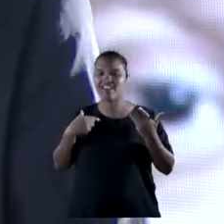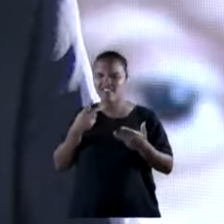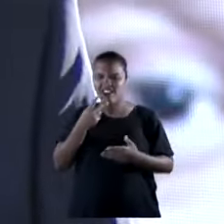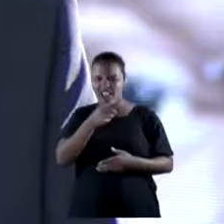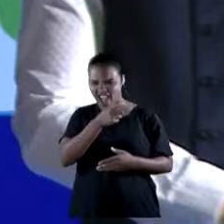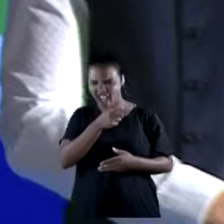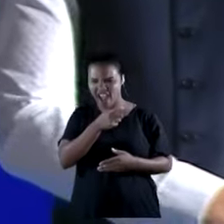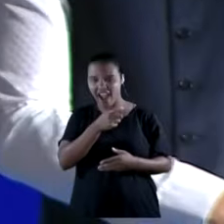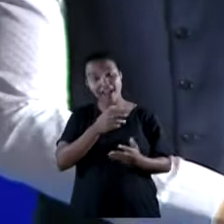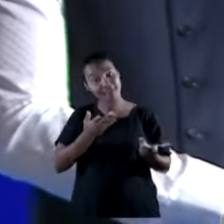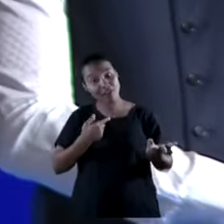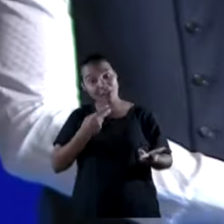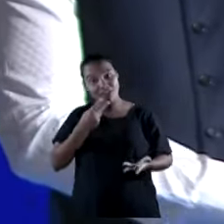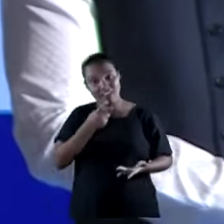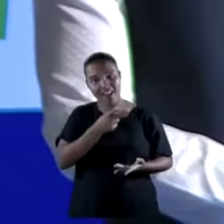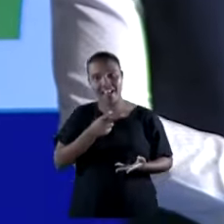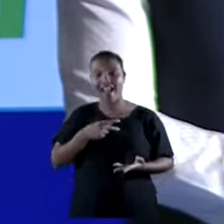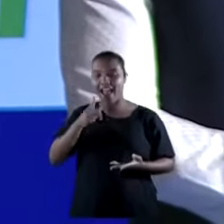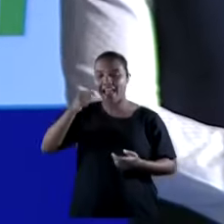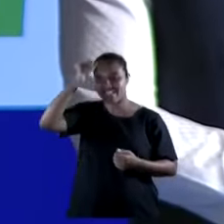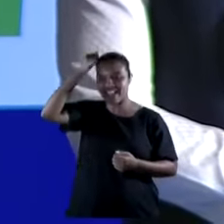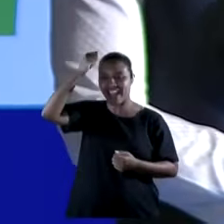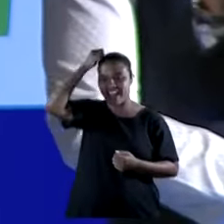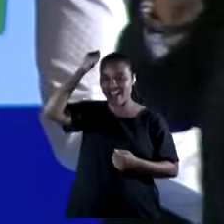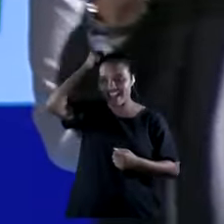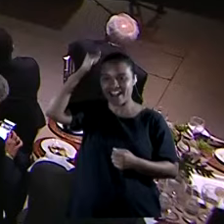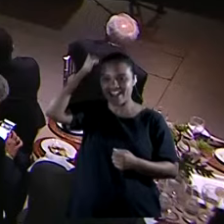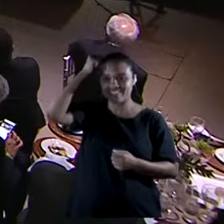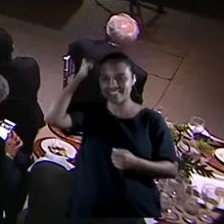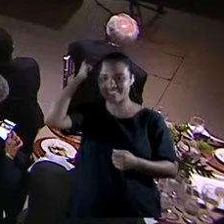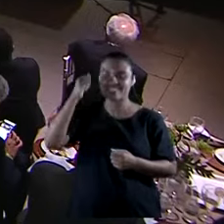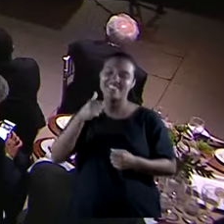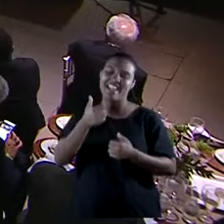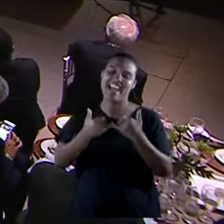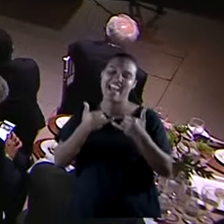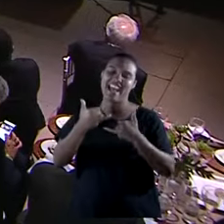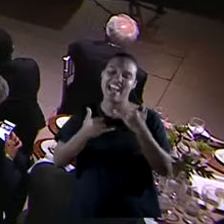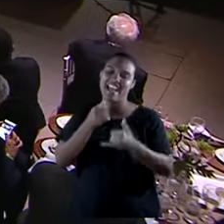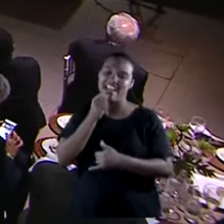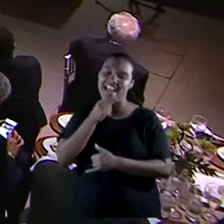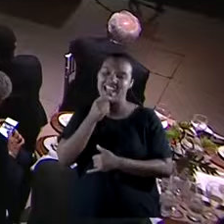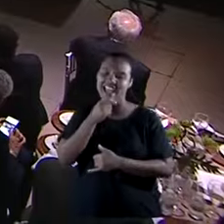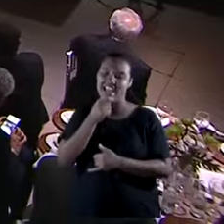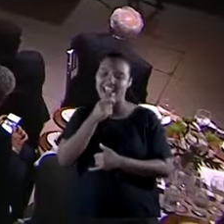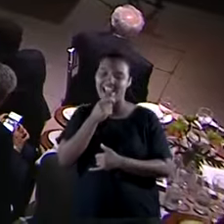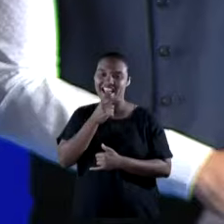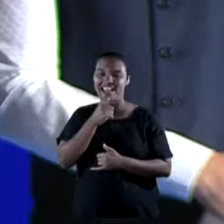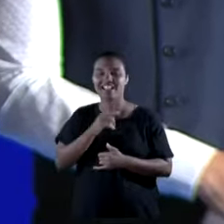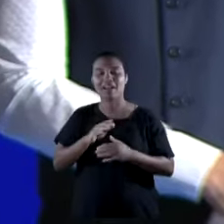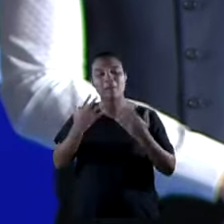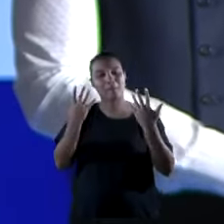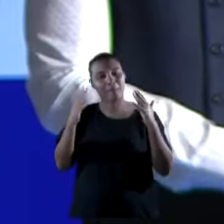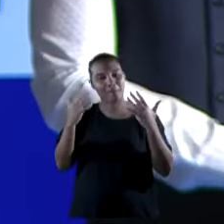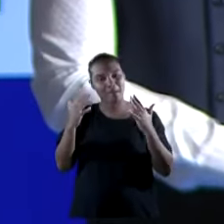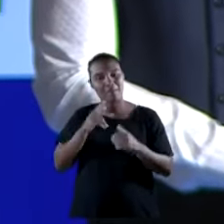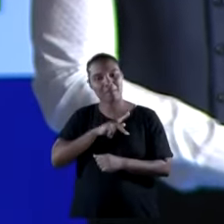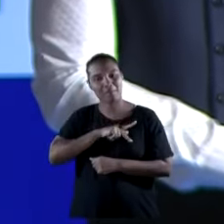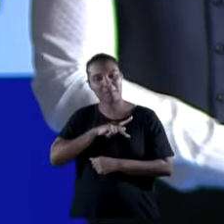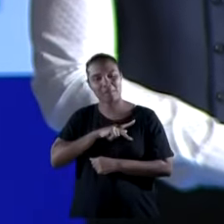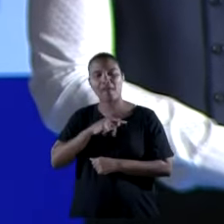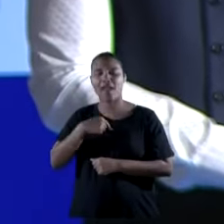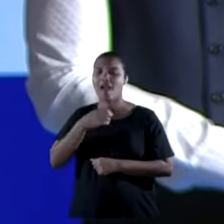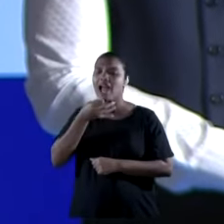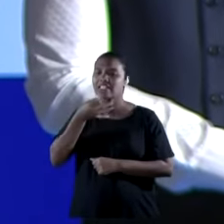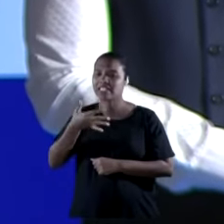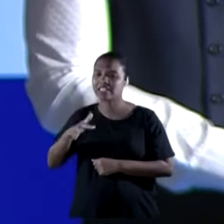perdeu. Ia ser um encerado locomotiva na tua cabeça. Mas olha, abobrinha à parte, parabéns ao Palmeiras. Eu sou santista desde